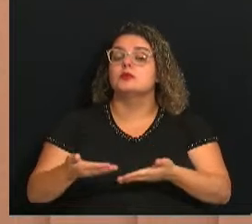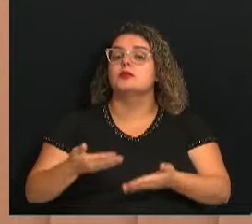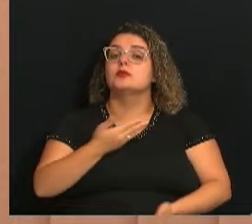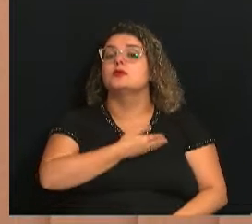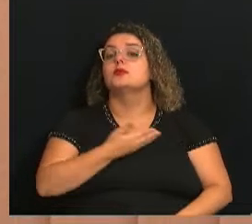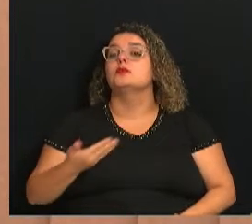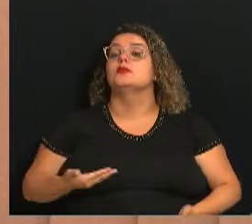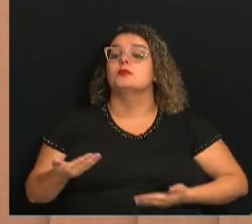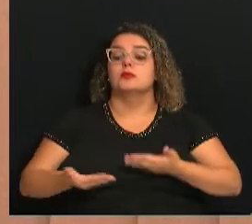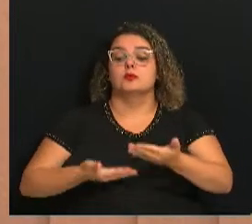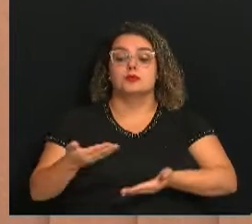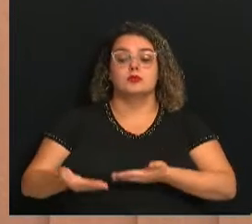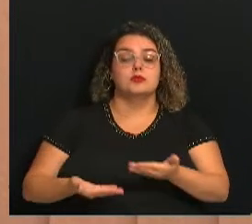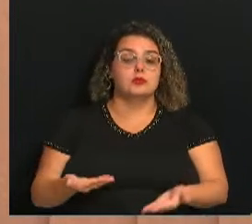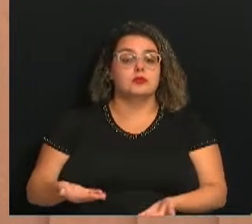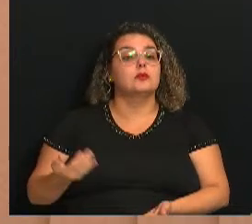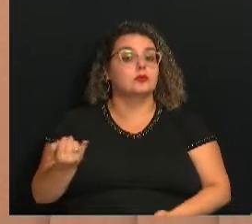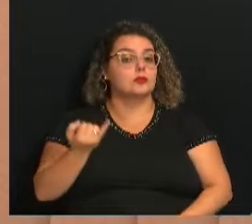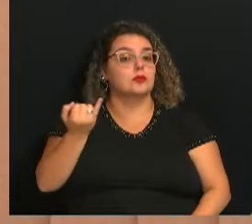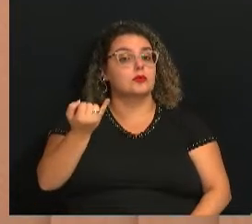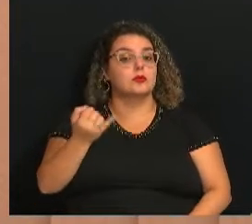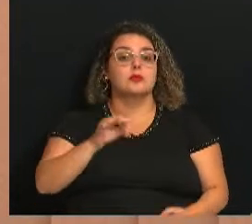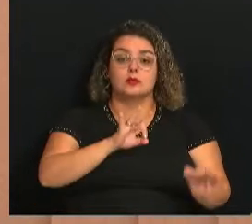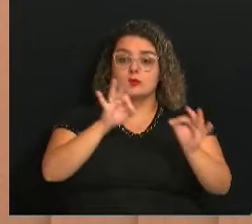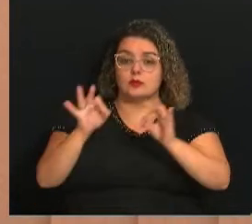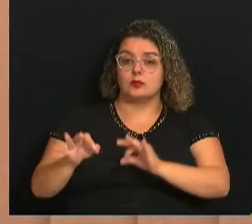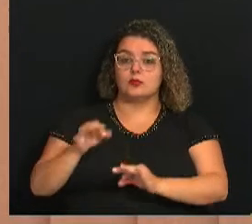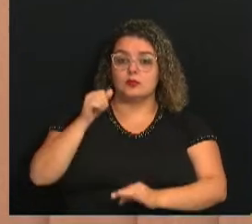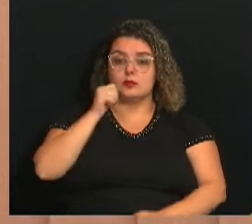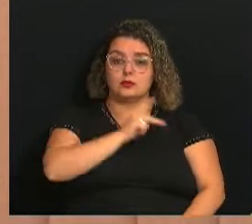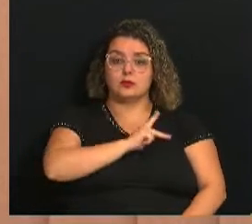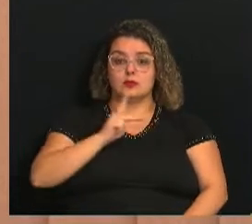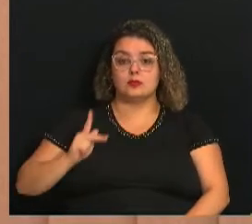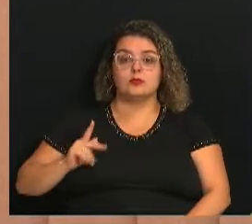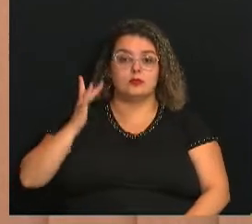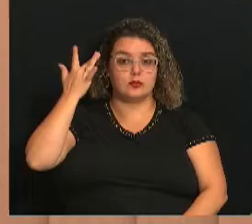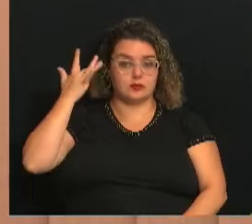de Campinas. Acompanhe na presidência da vereadora Guida Calisto.